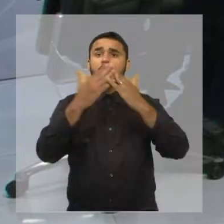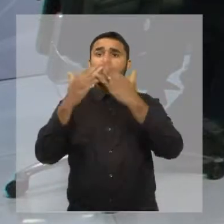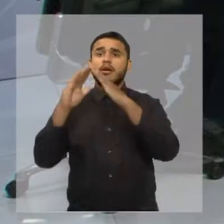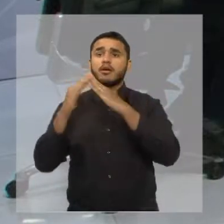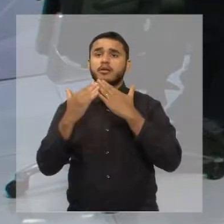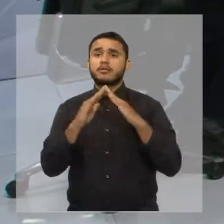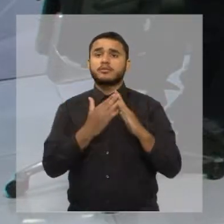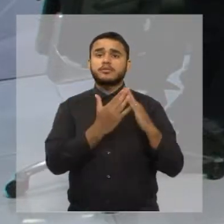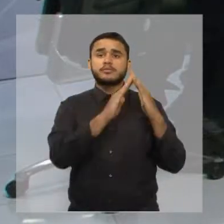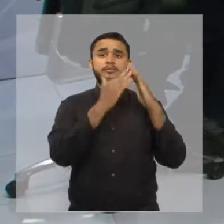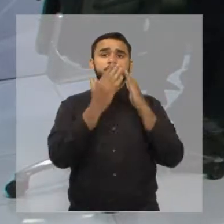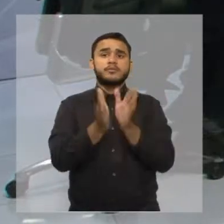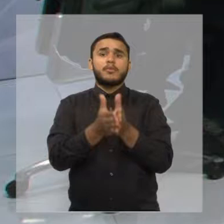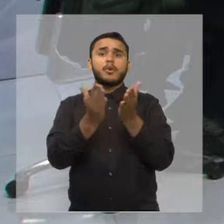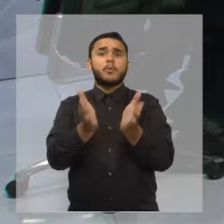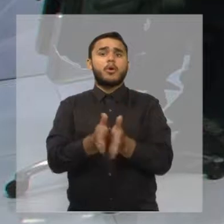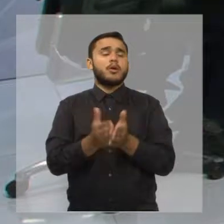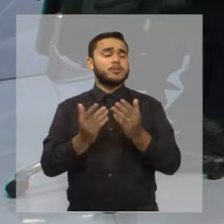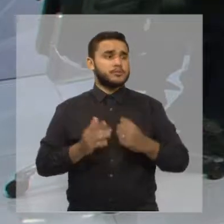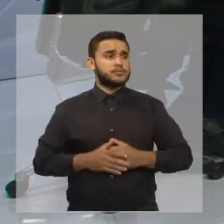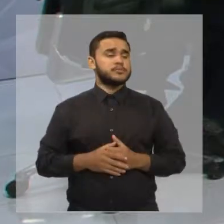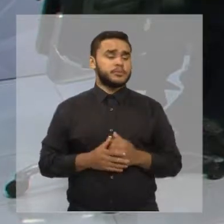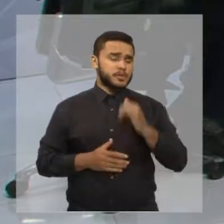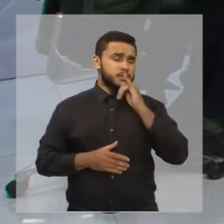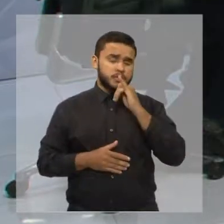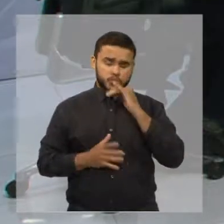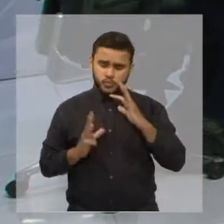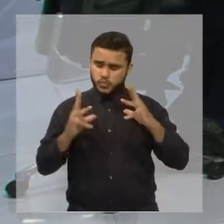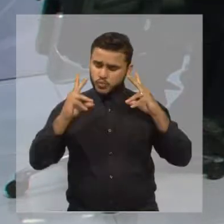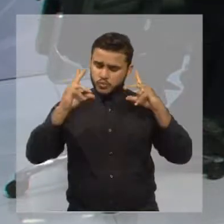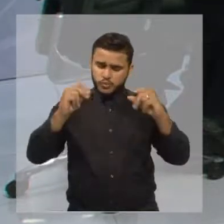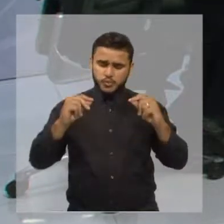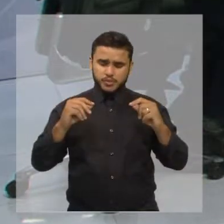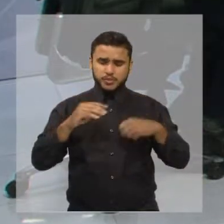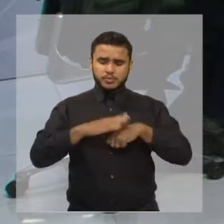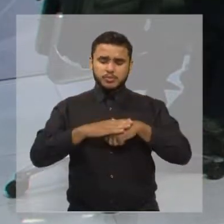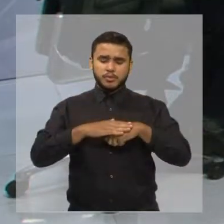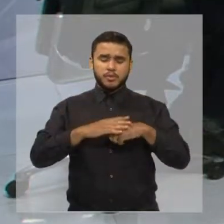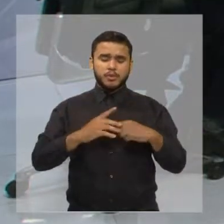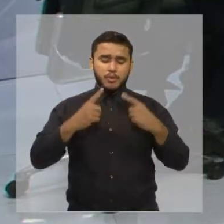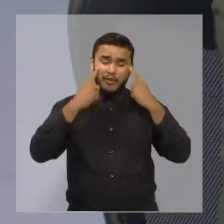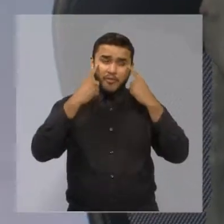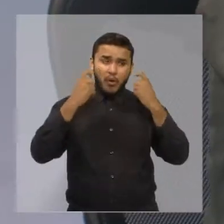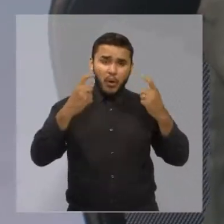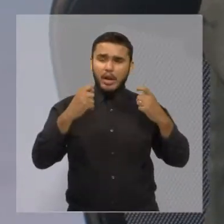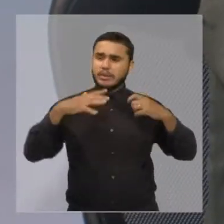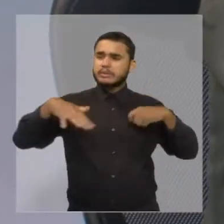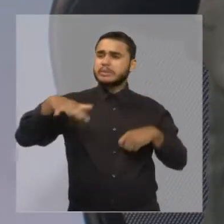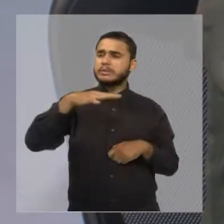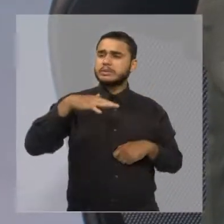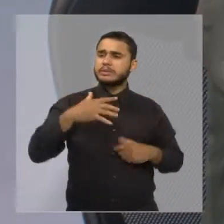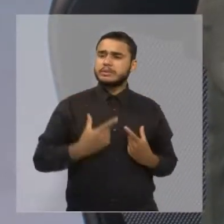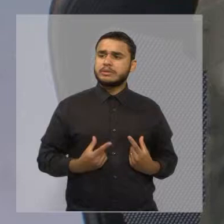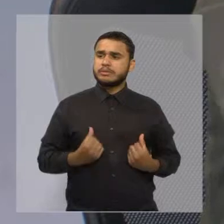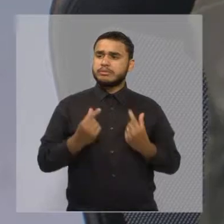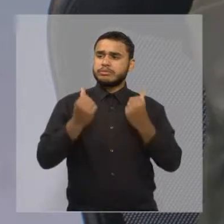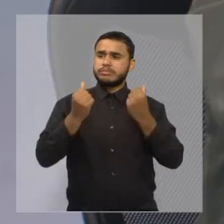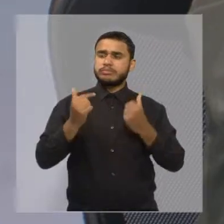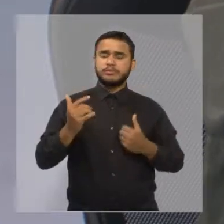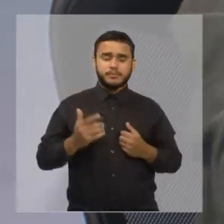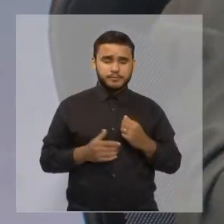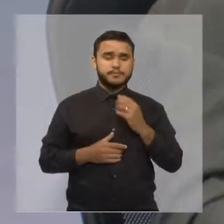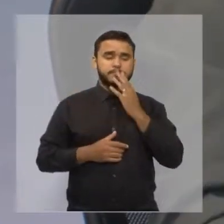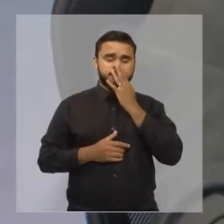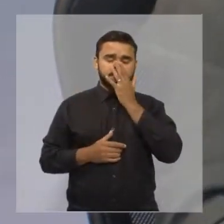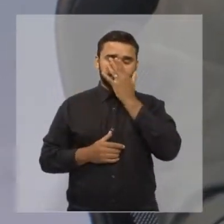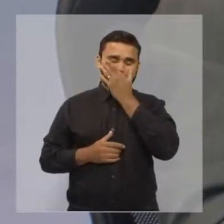o varejozinho. Os recursos mesmo que movimentam toda essa criminalidade, elas são recursos volumosos.